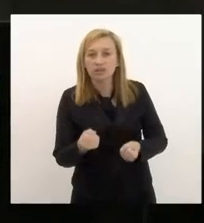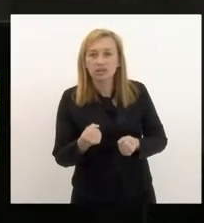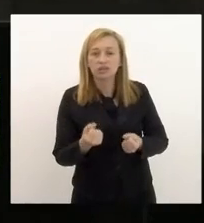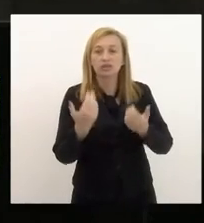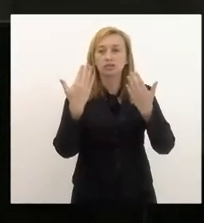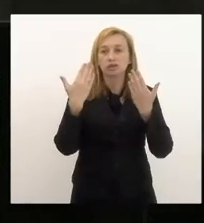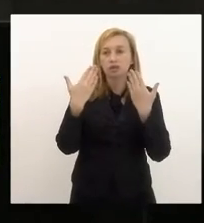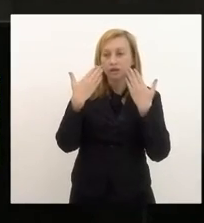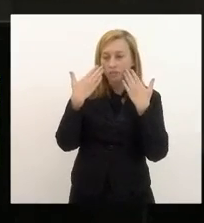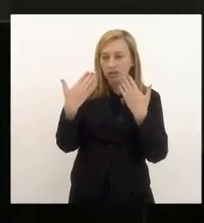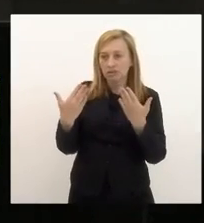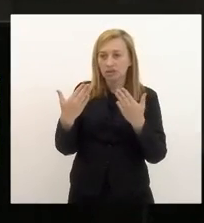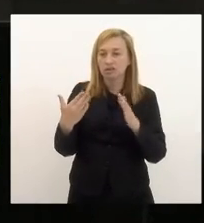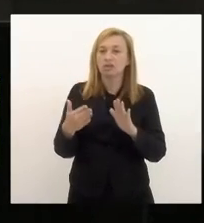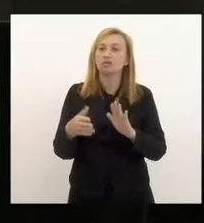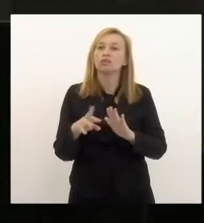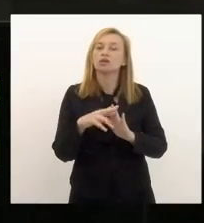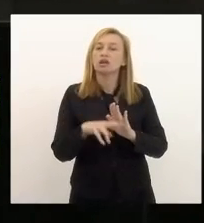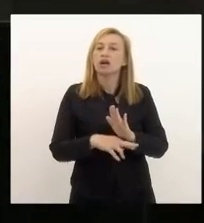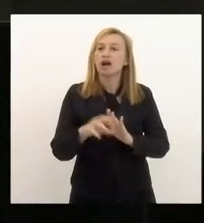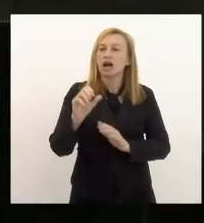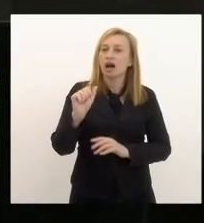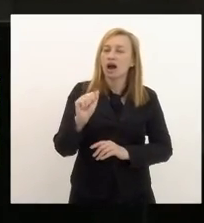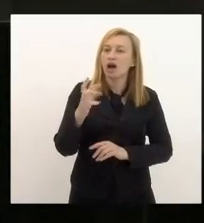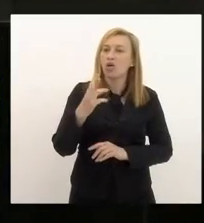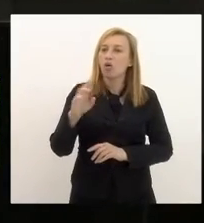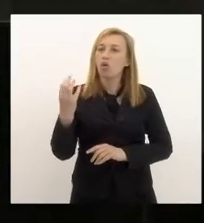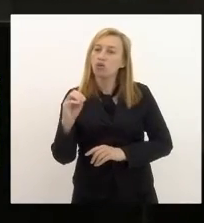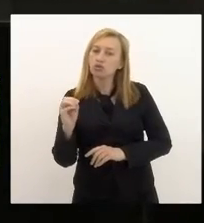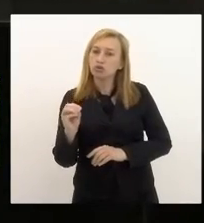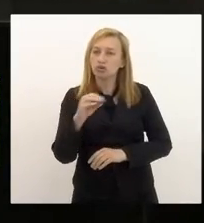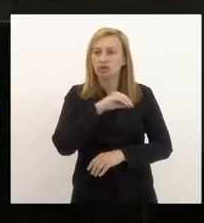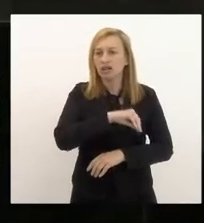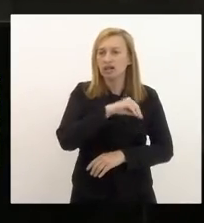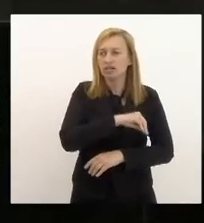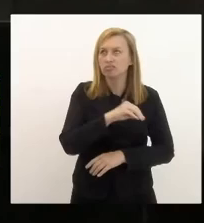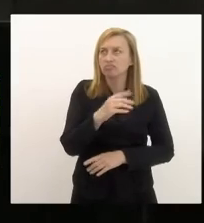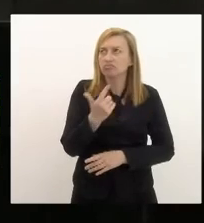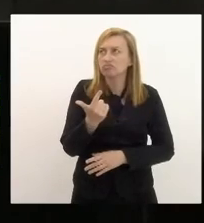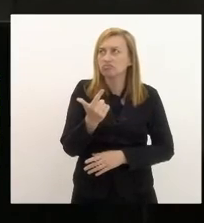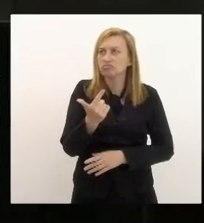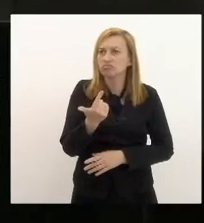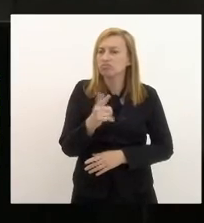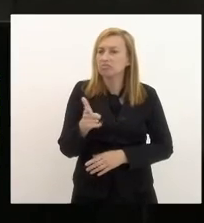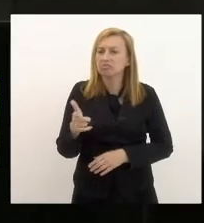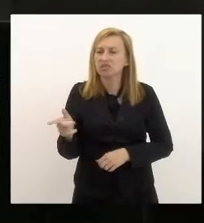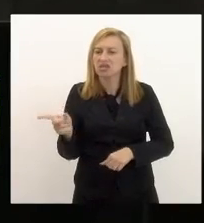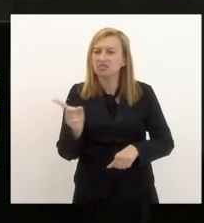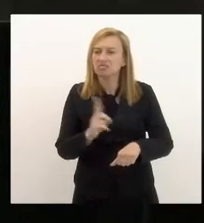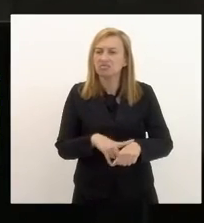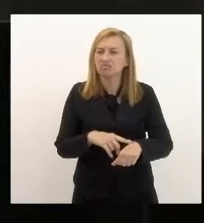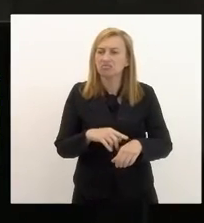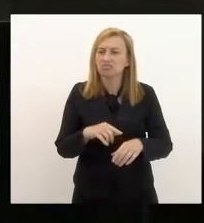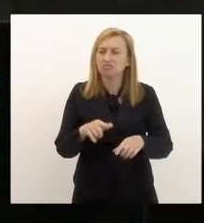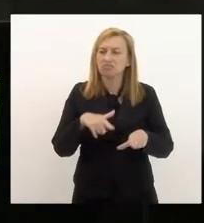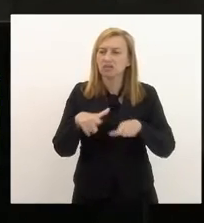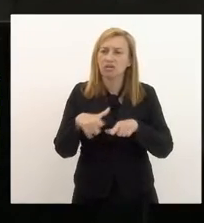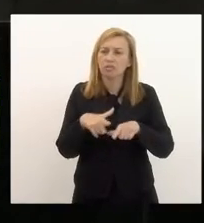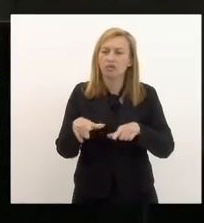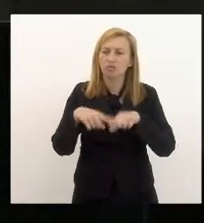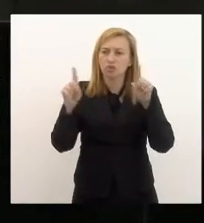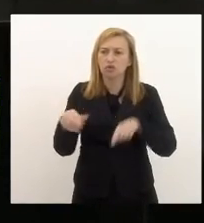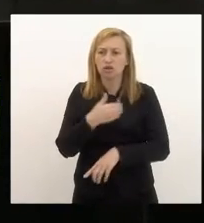usa apresentados com arrocho salarial e sem perspectivas de carreira do funcionalismo público